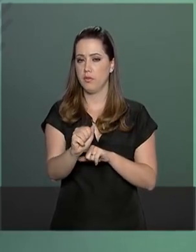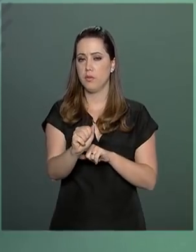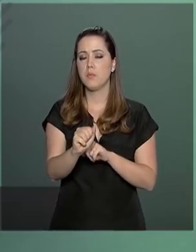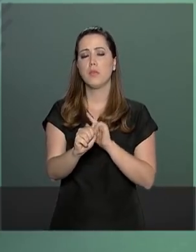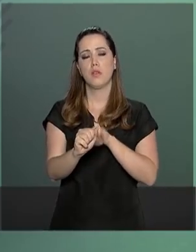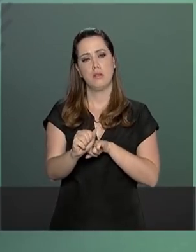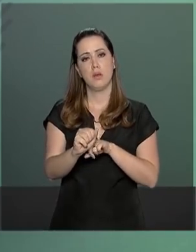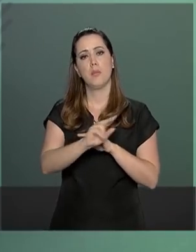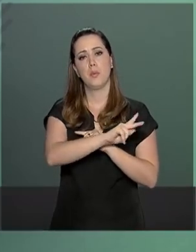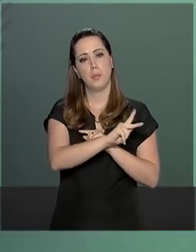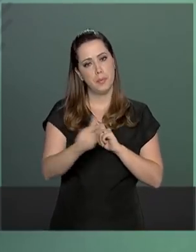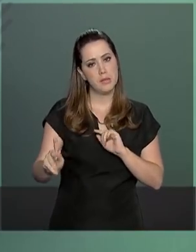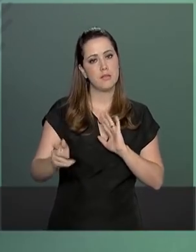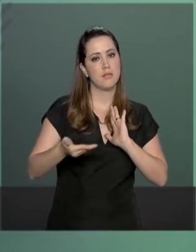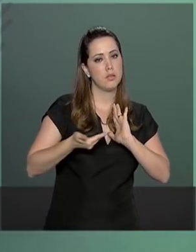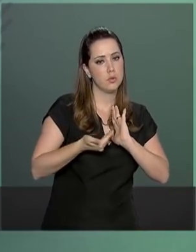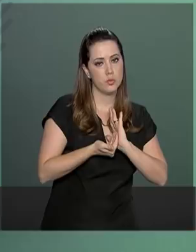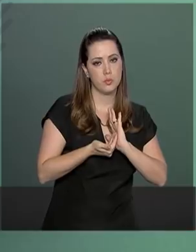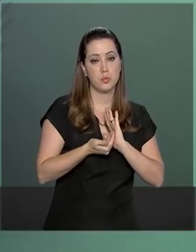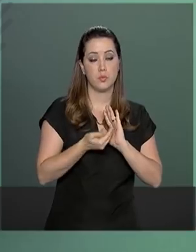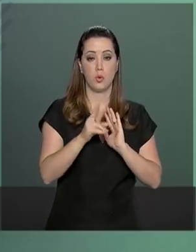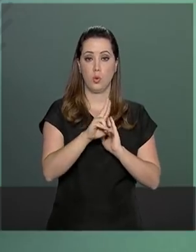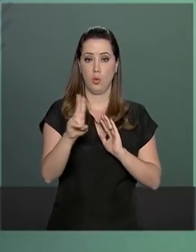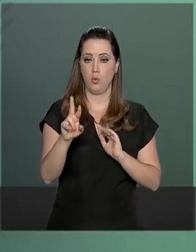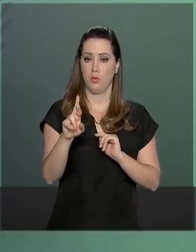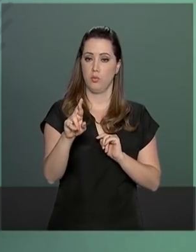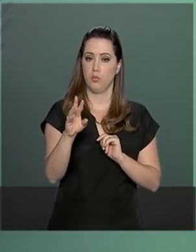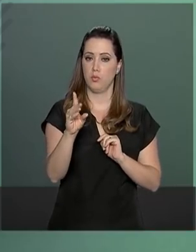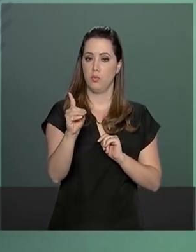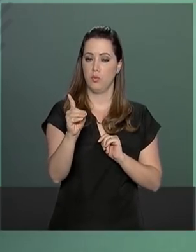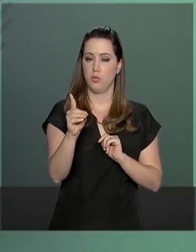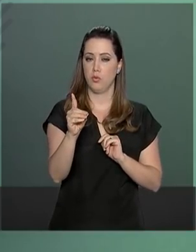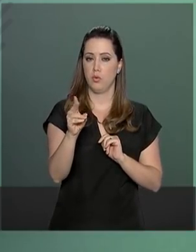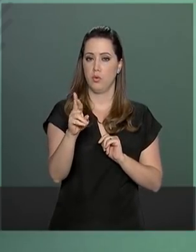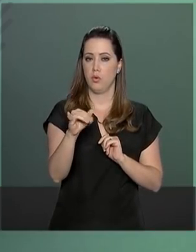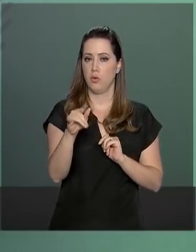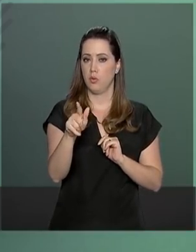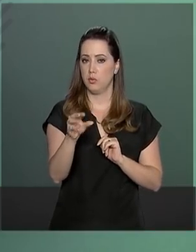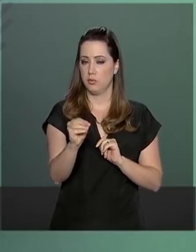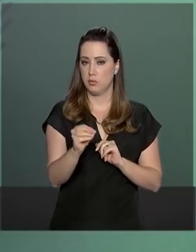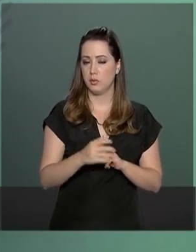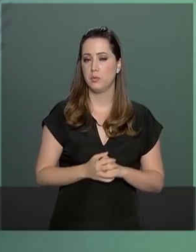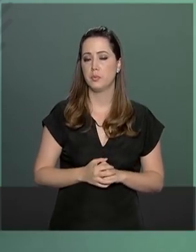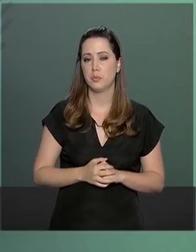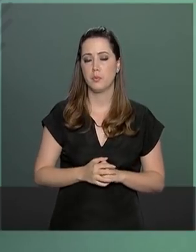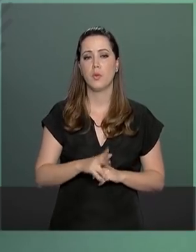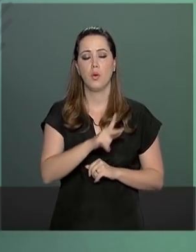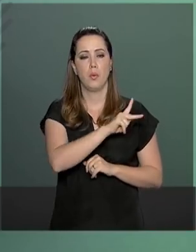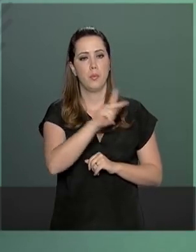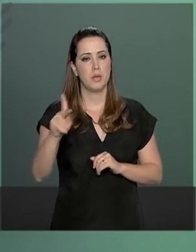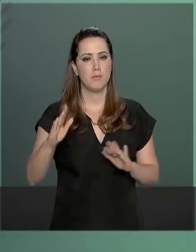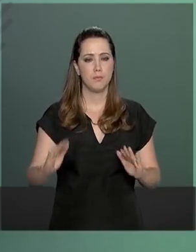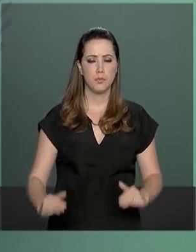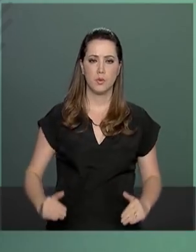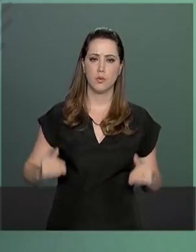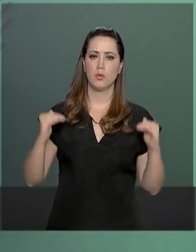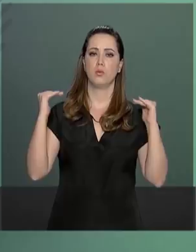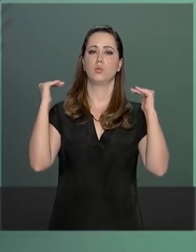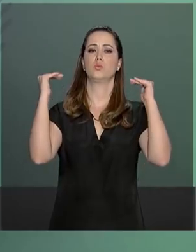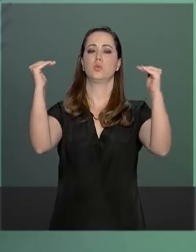presidente da câmara dos deputados rodrigo maia o presidente do supremo tribunal